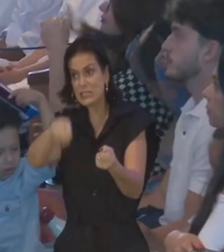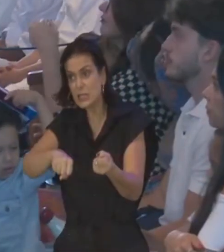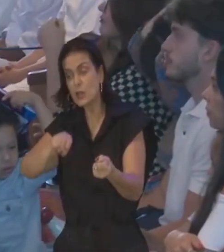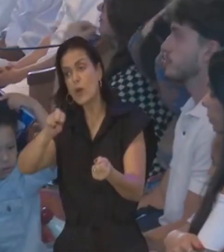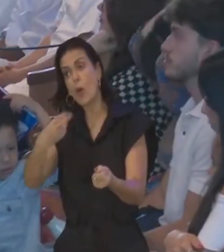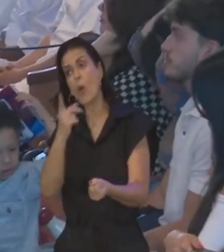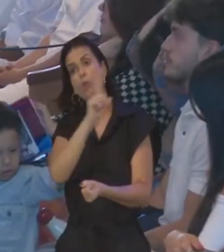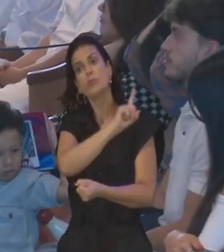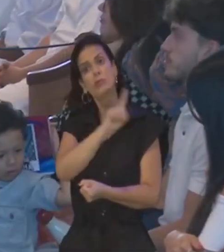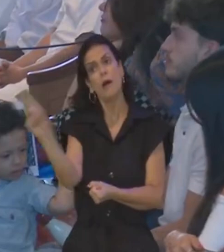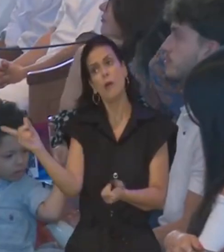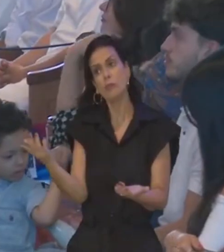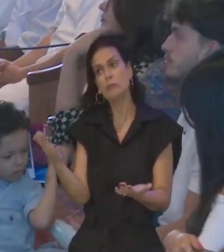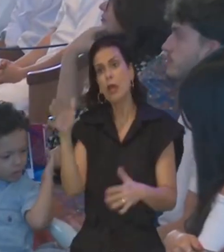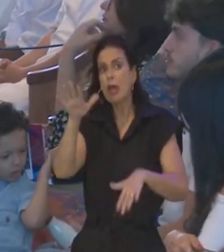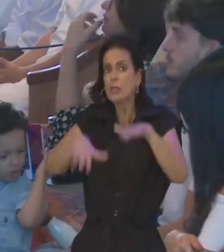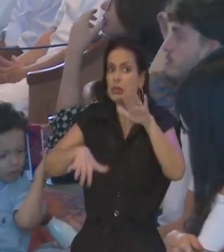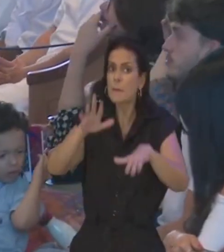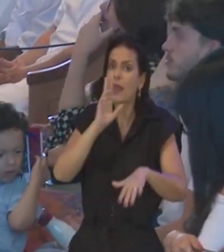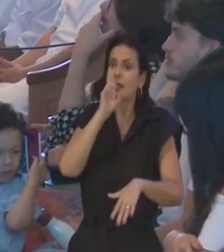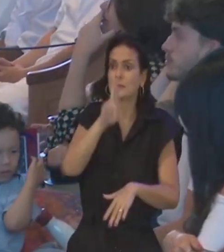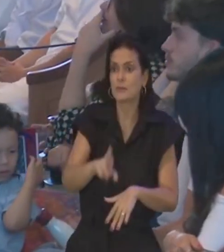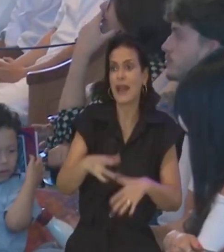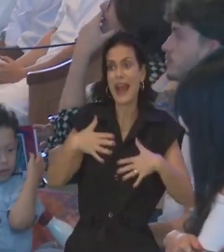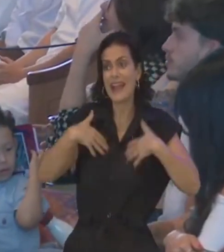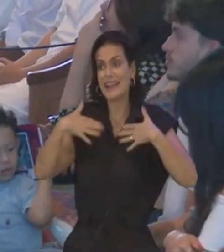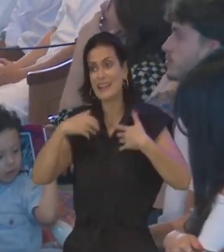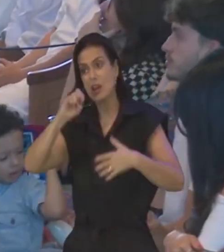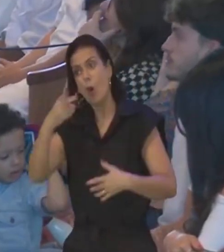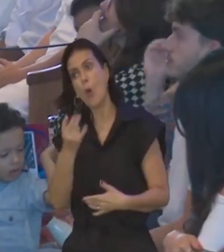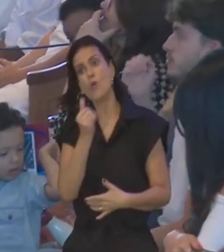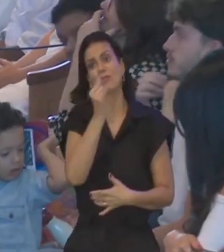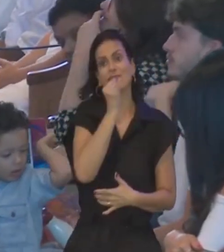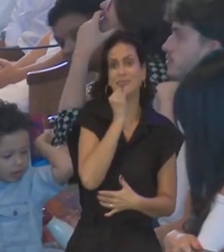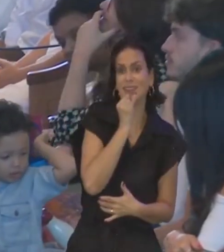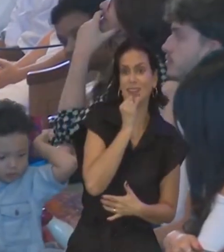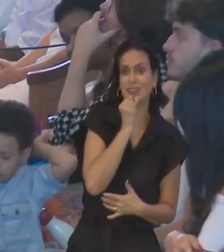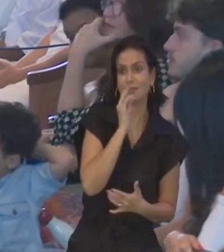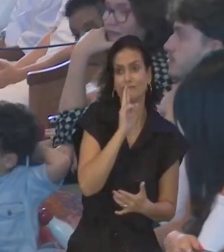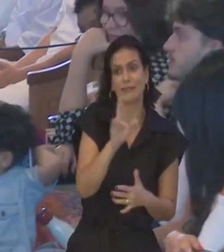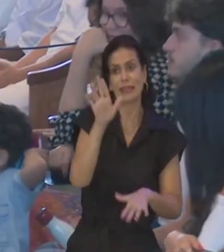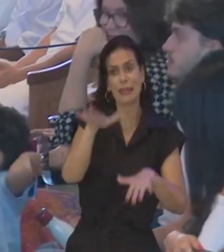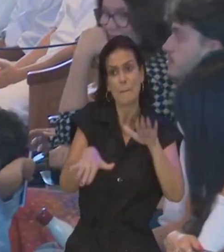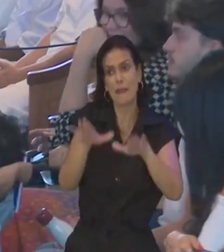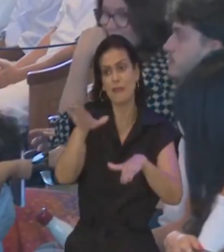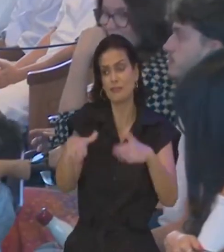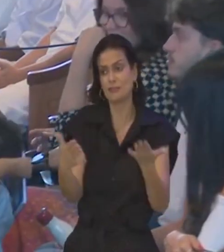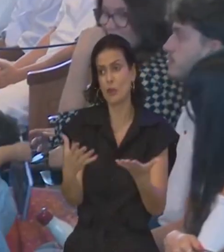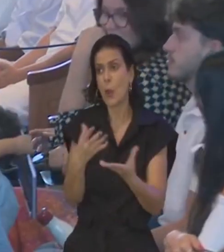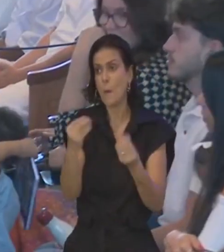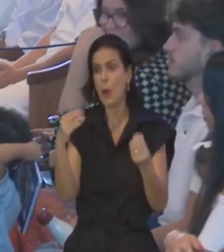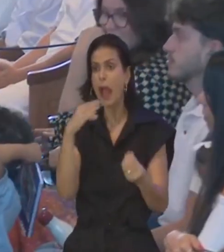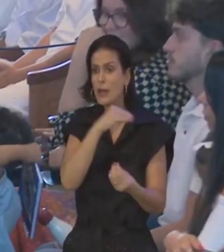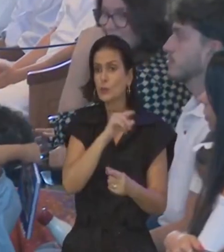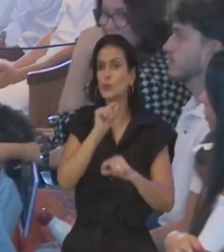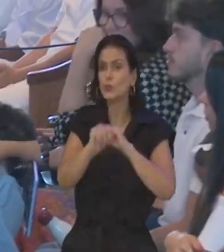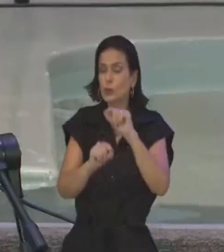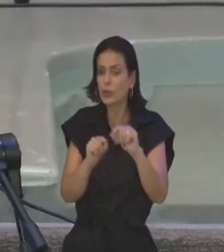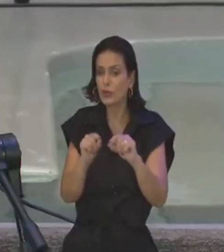E dependendo da resposta do filho, ou alegria ou tristeza. E muitos adultos, e de